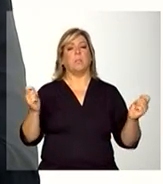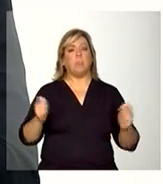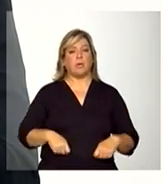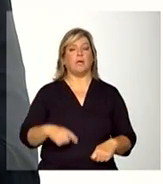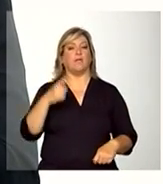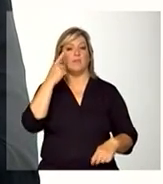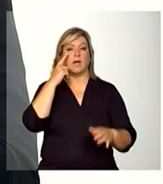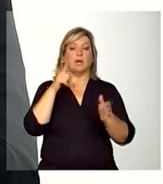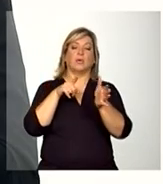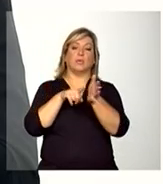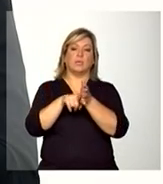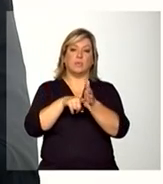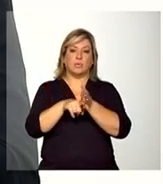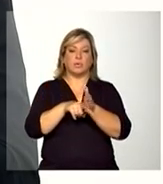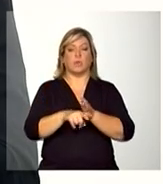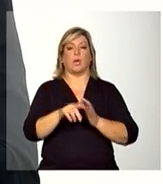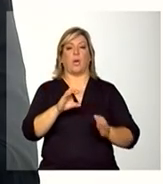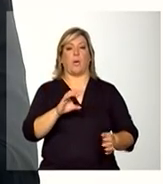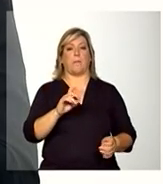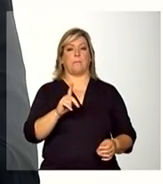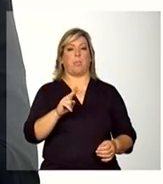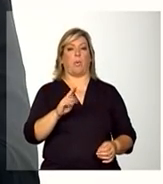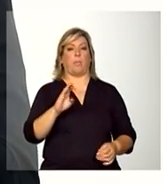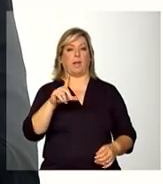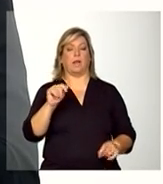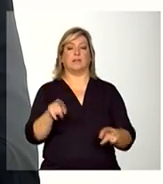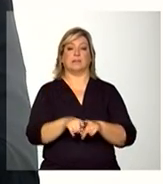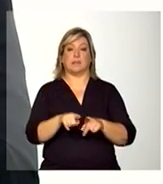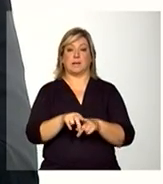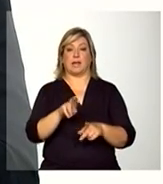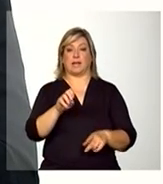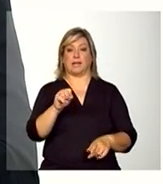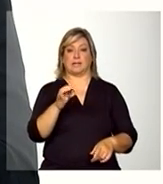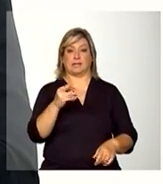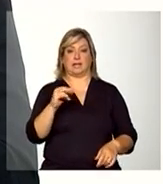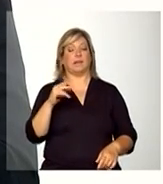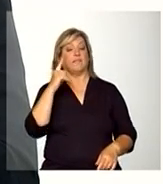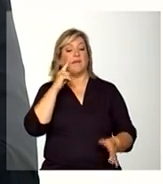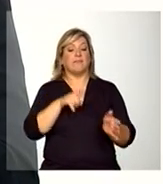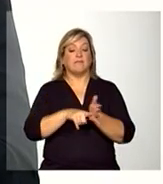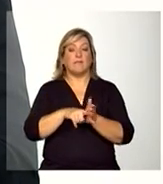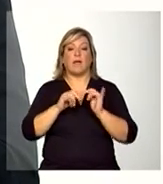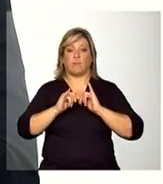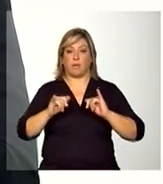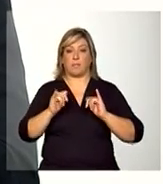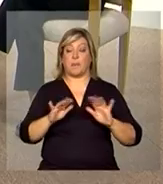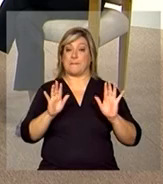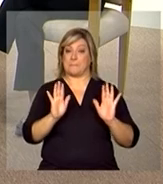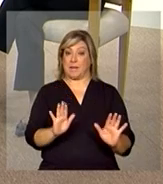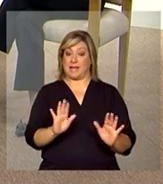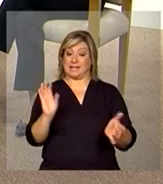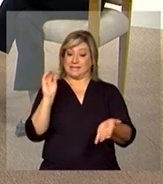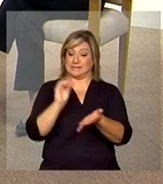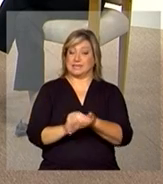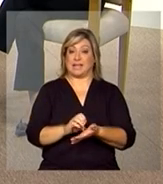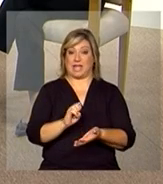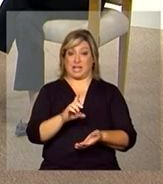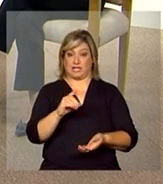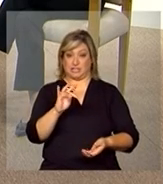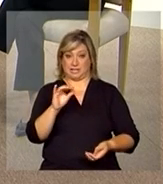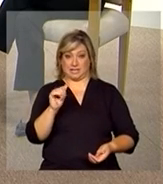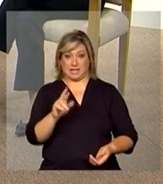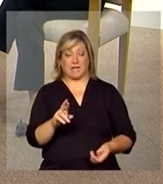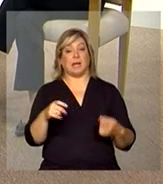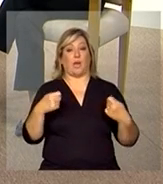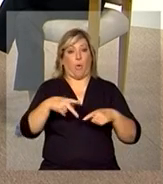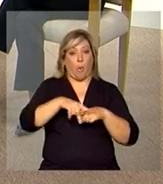consulta na consulta pública e também na consulta restrita para verificar essas informações mas para editar eu preciso ter meu